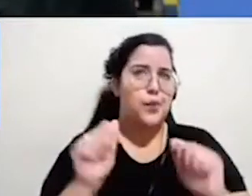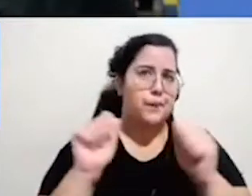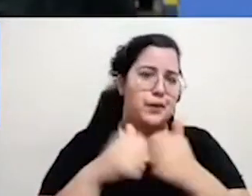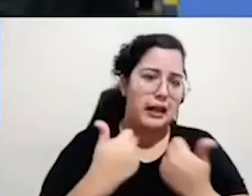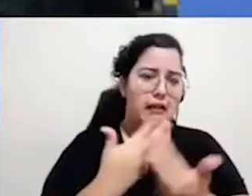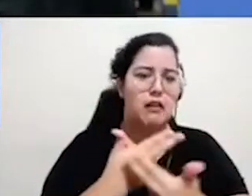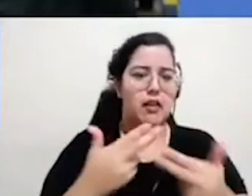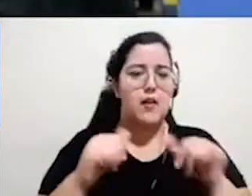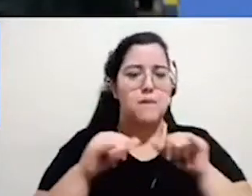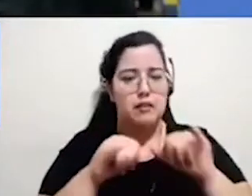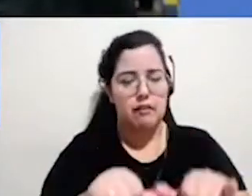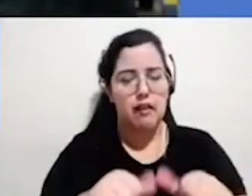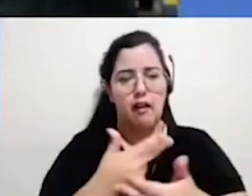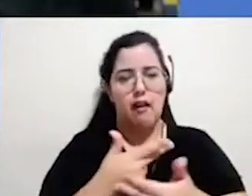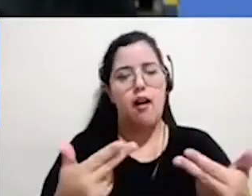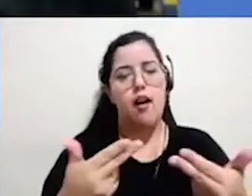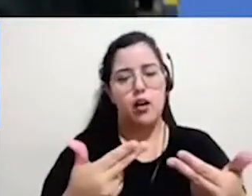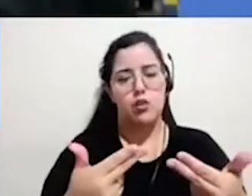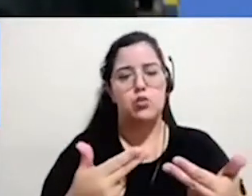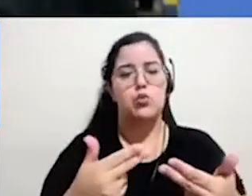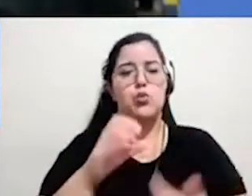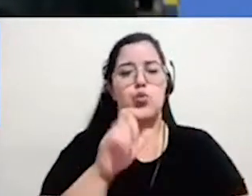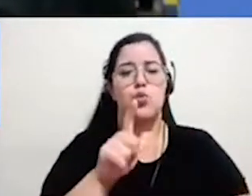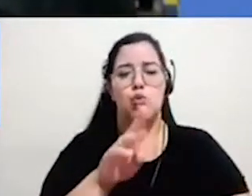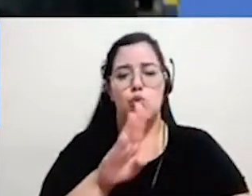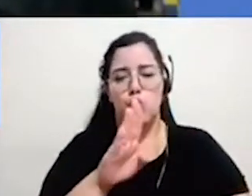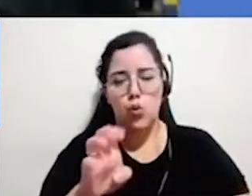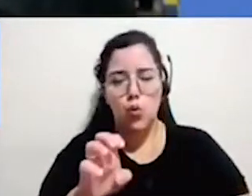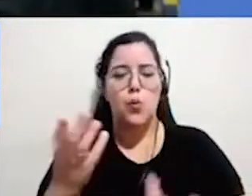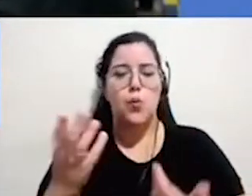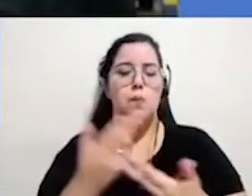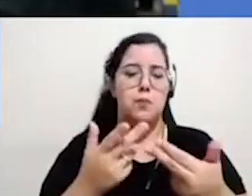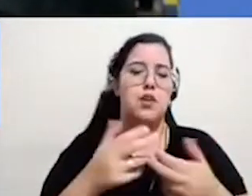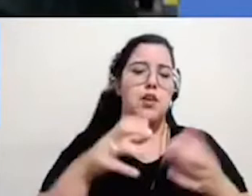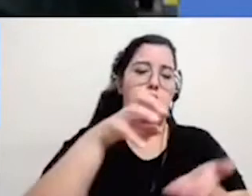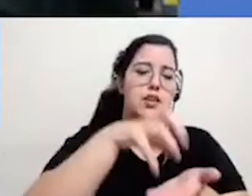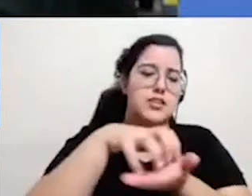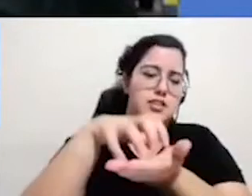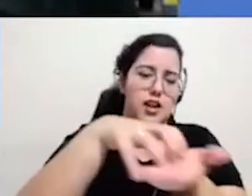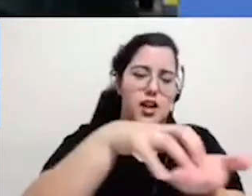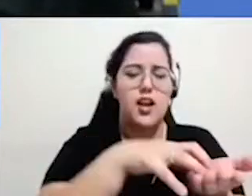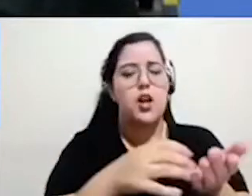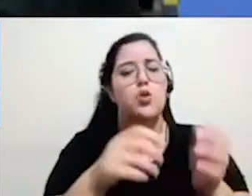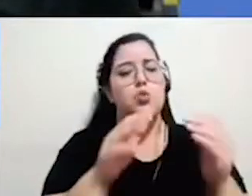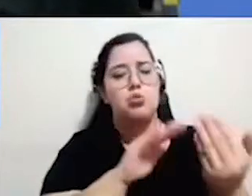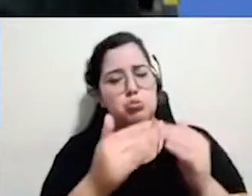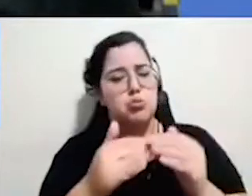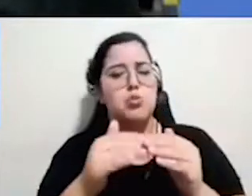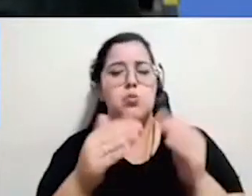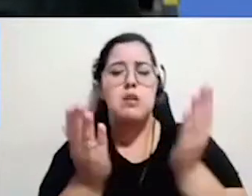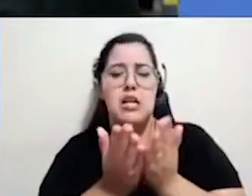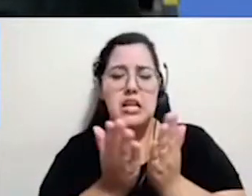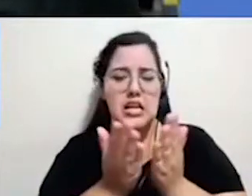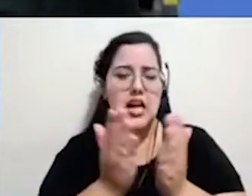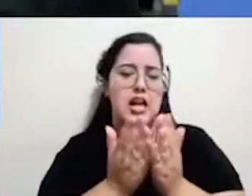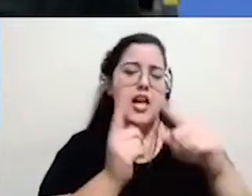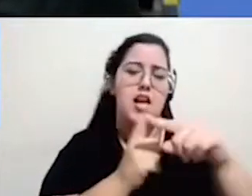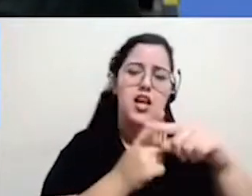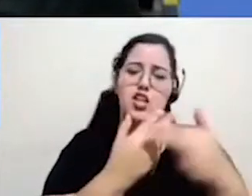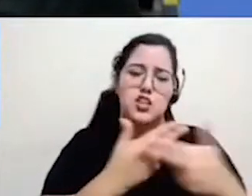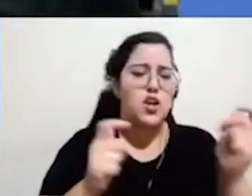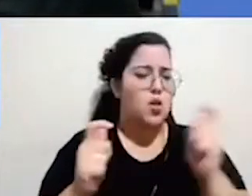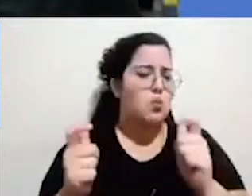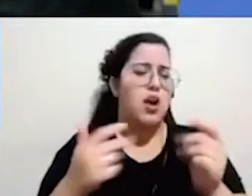para o supermercado, entendeu? Para o clube que existe, para o centro comunitário, para a igreja, para todos os lugares. Tem muita coisa lá para todo